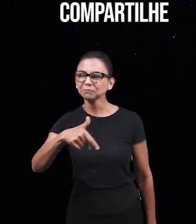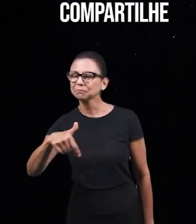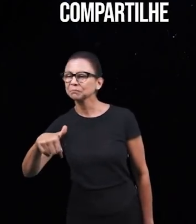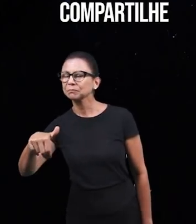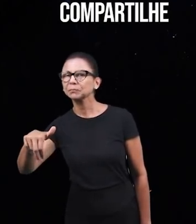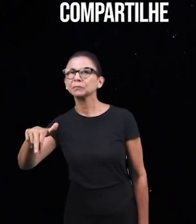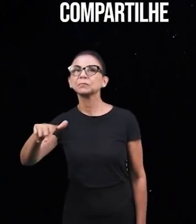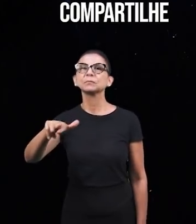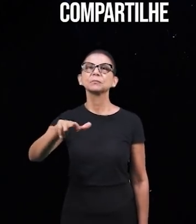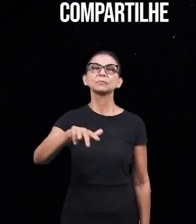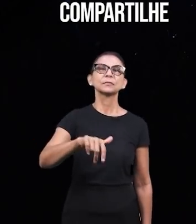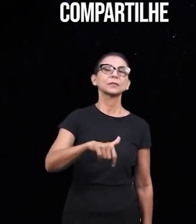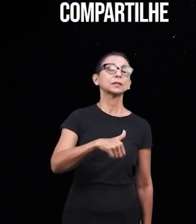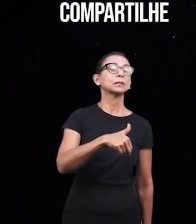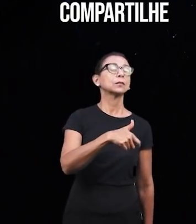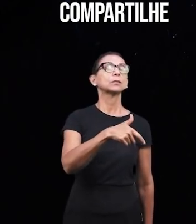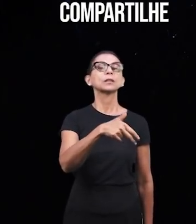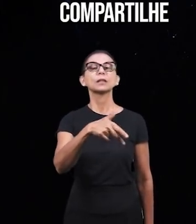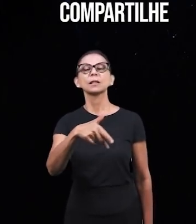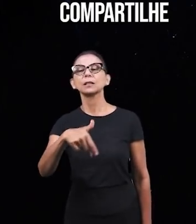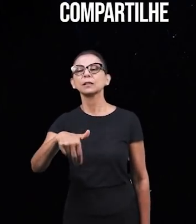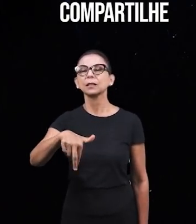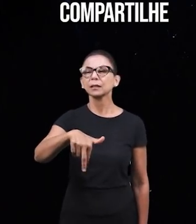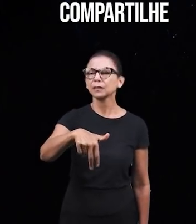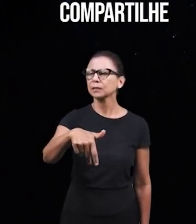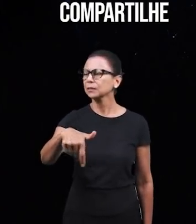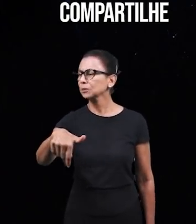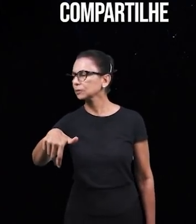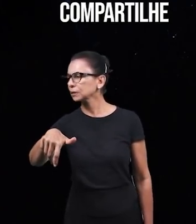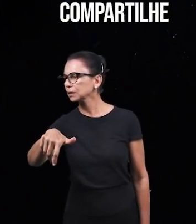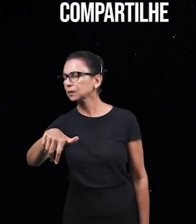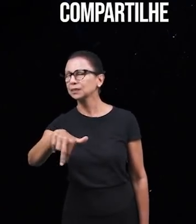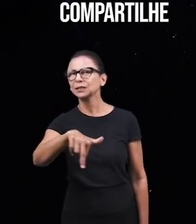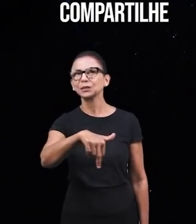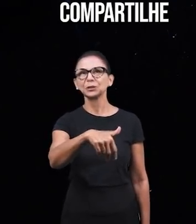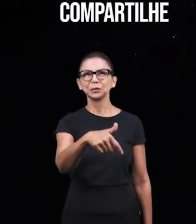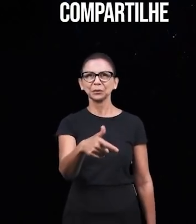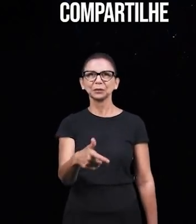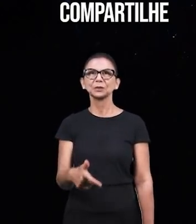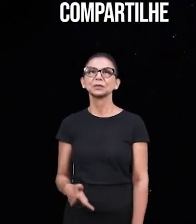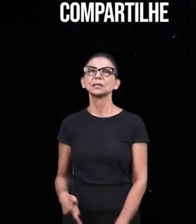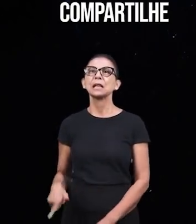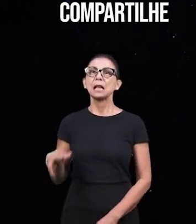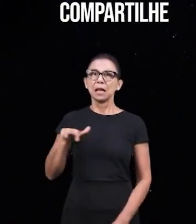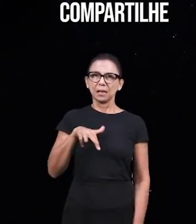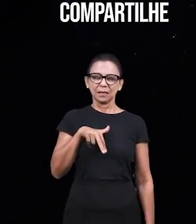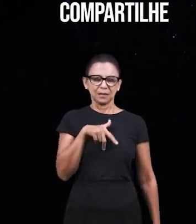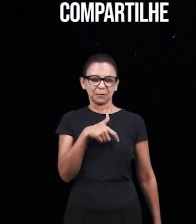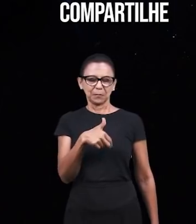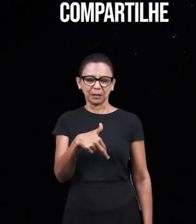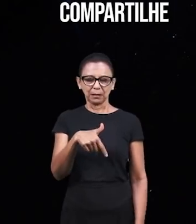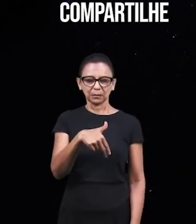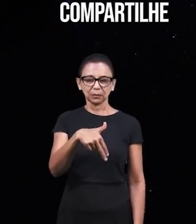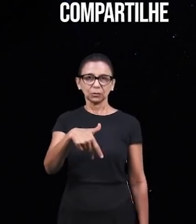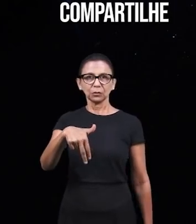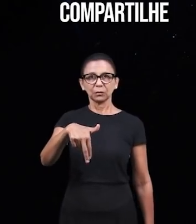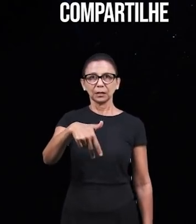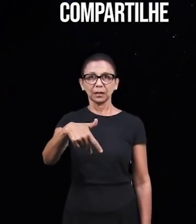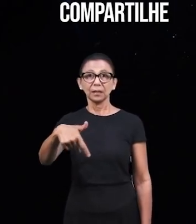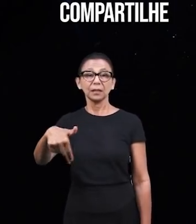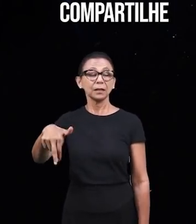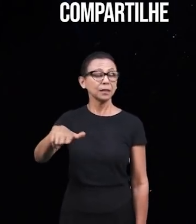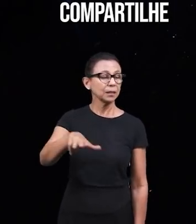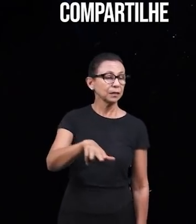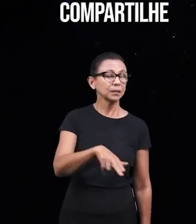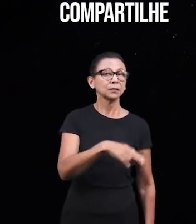ele pastoreia entre os lírios, ele pastoreia